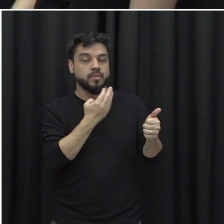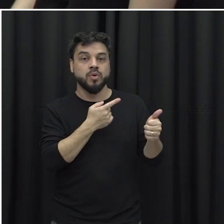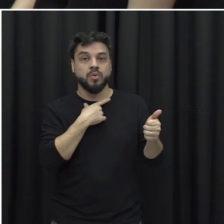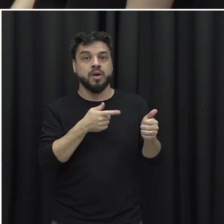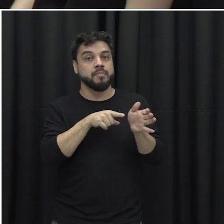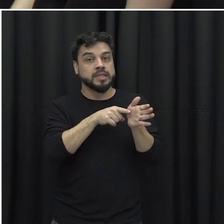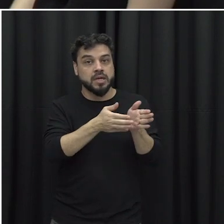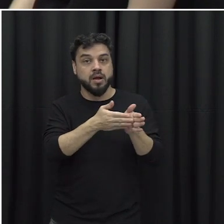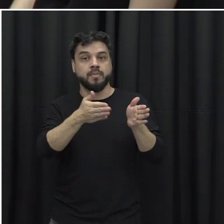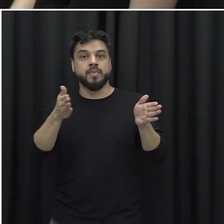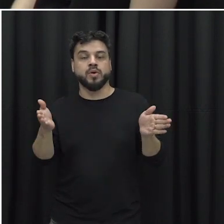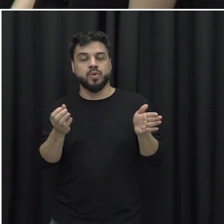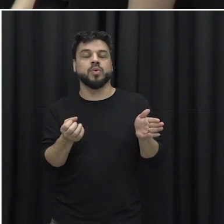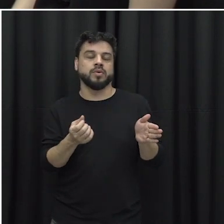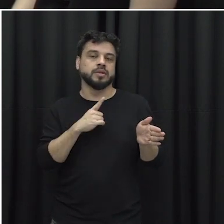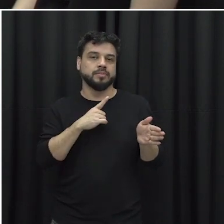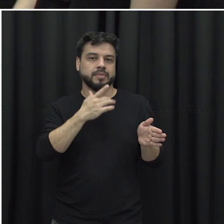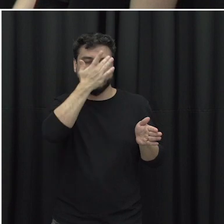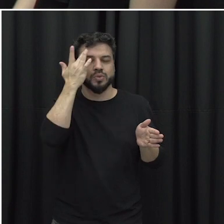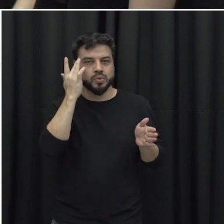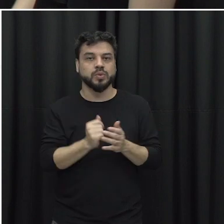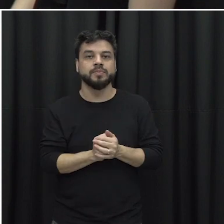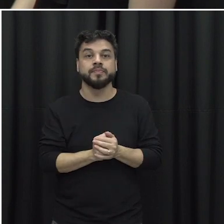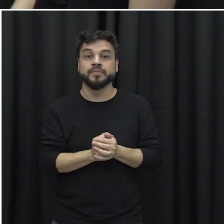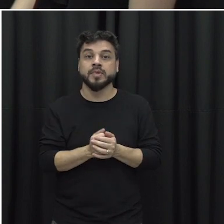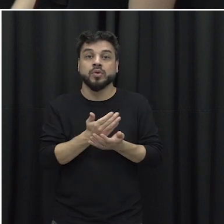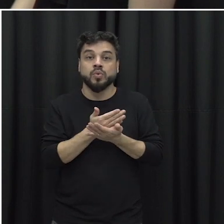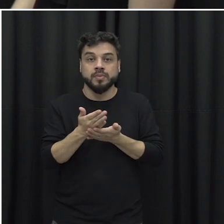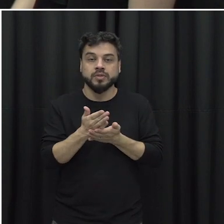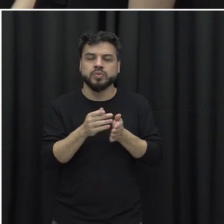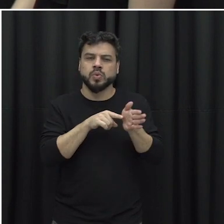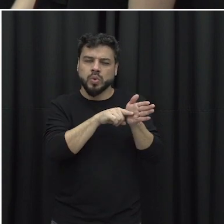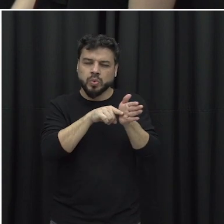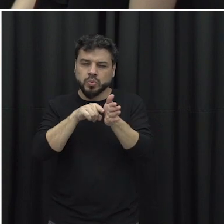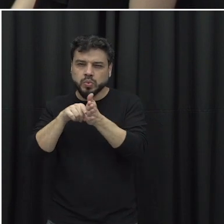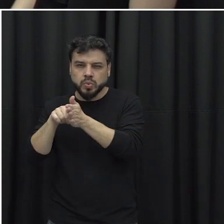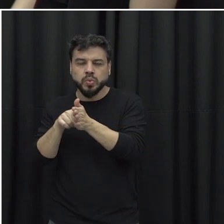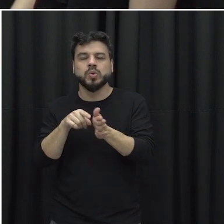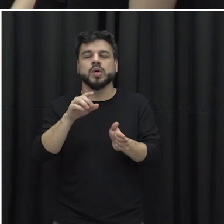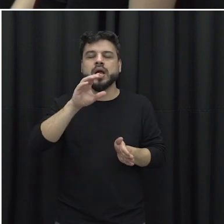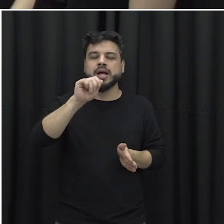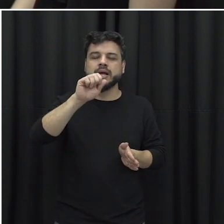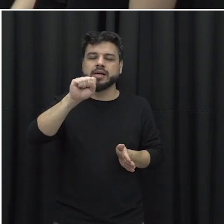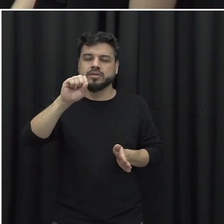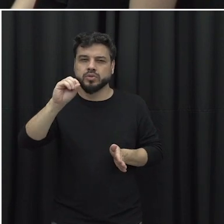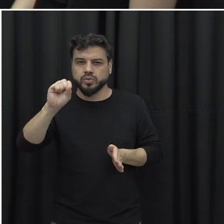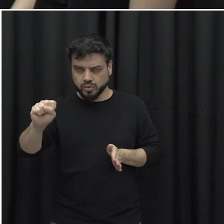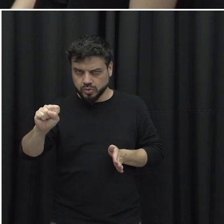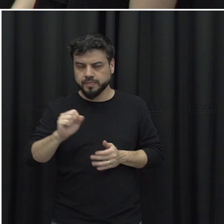robusta, com um número maior de pacientes, e a gente fez um estudo de casos mesmo, todos os pacientes com